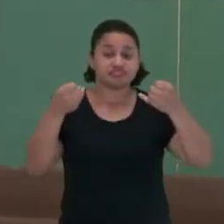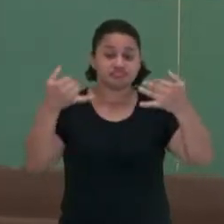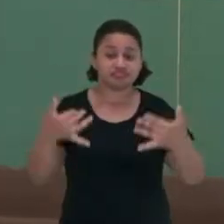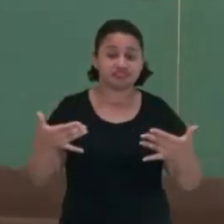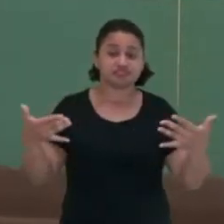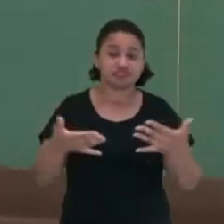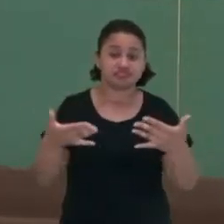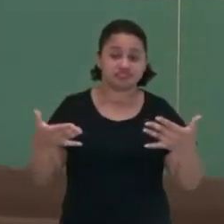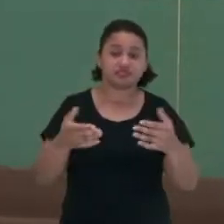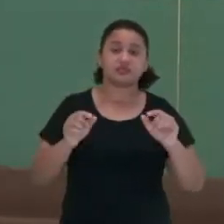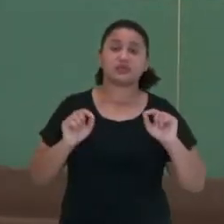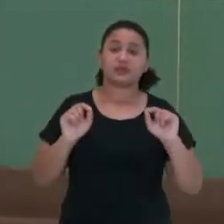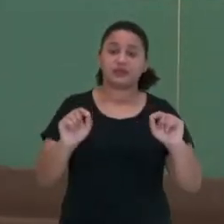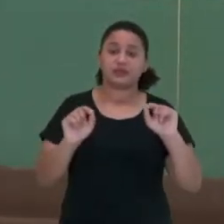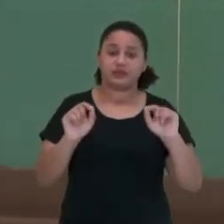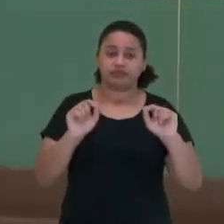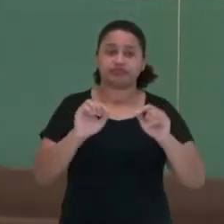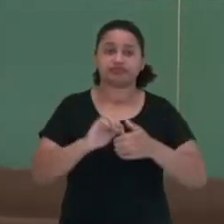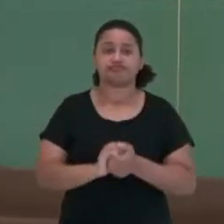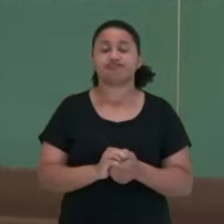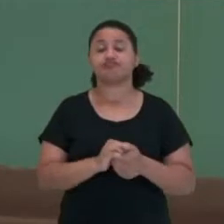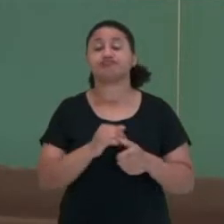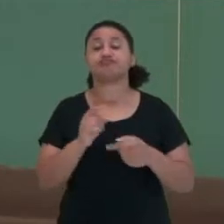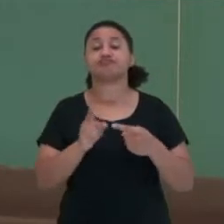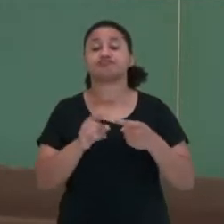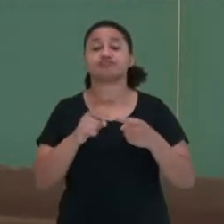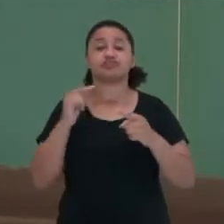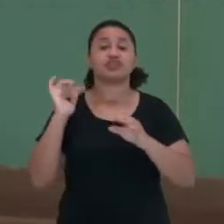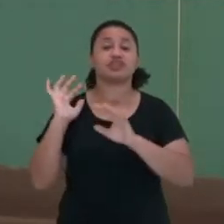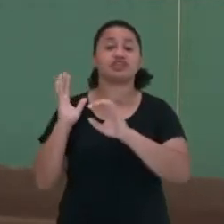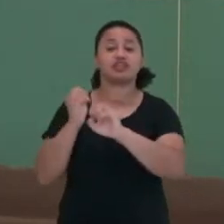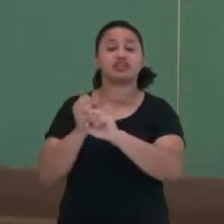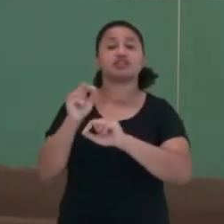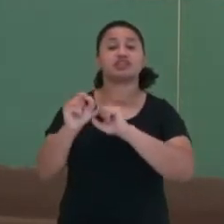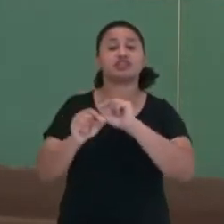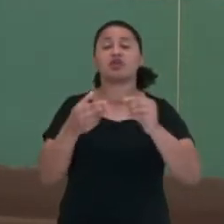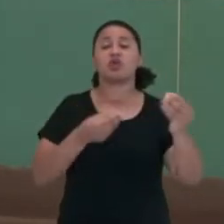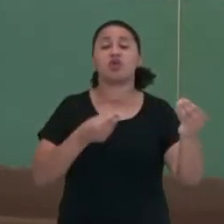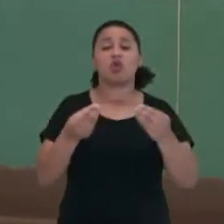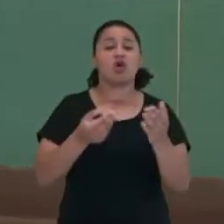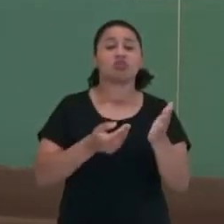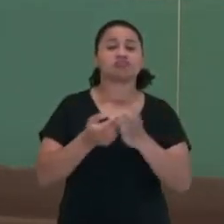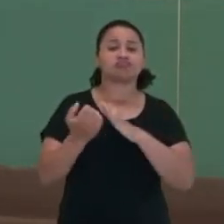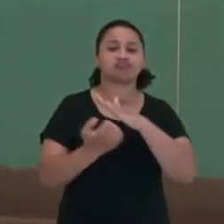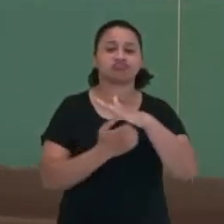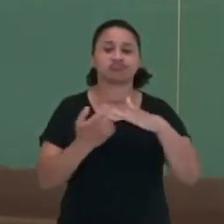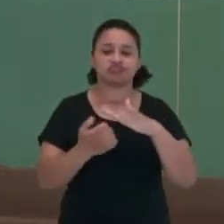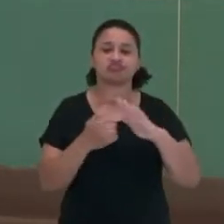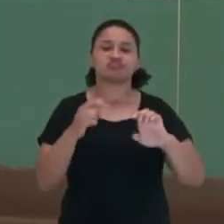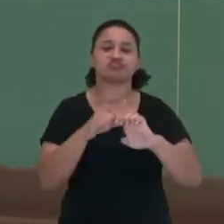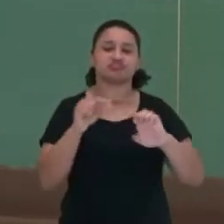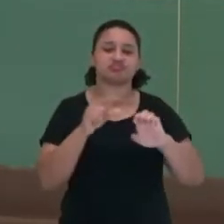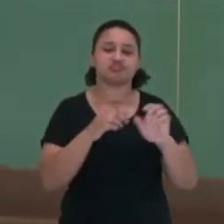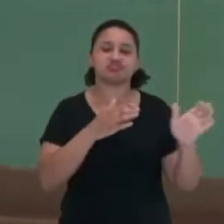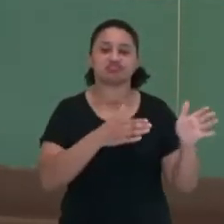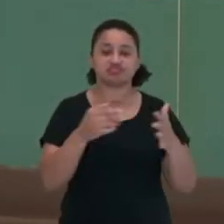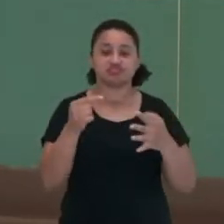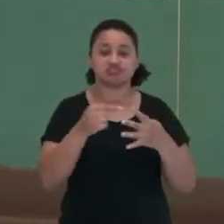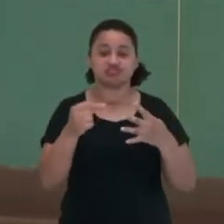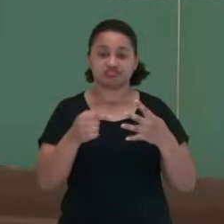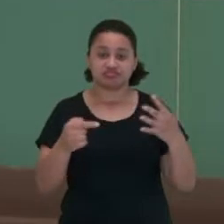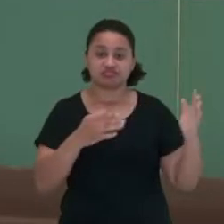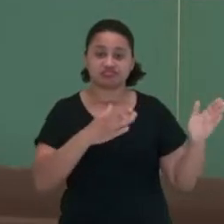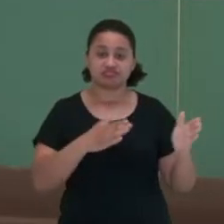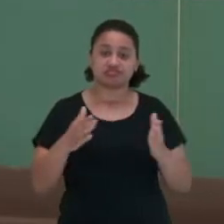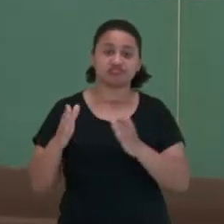vídeo. O primeiro deles, revisar as etapas de implantação de um empreendimento que são muito